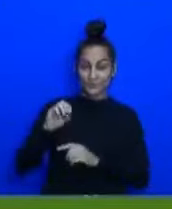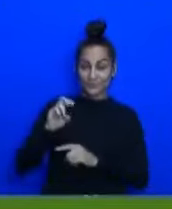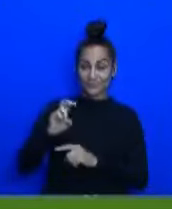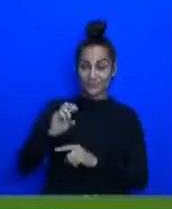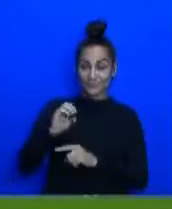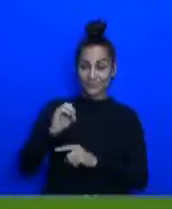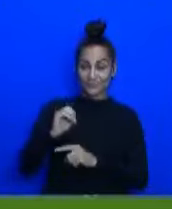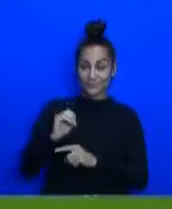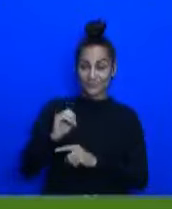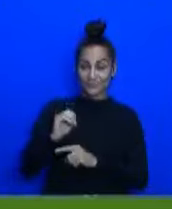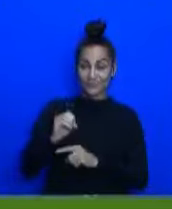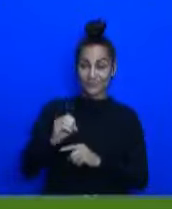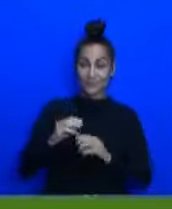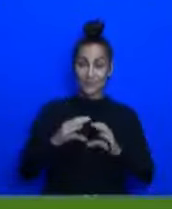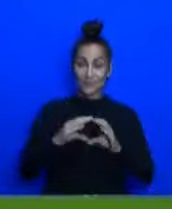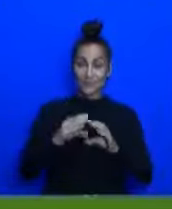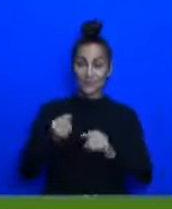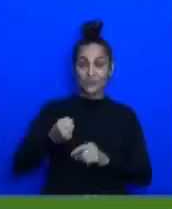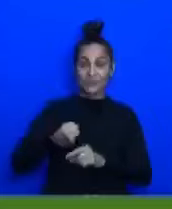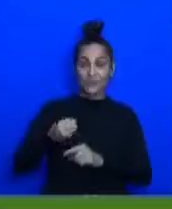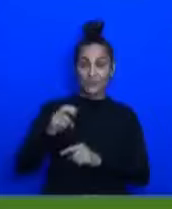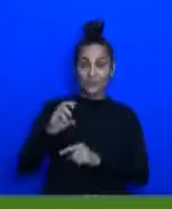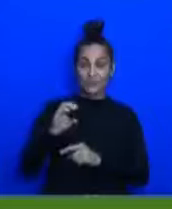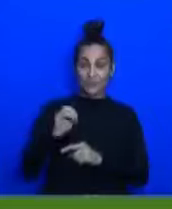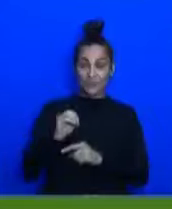50. Bola de número 50.